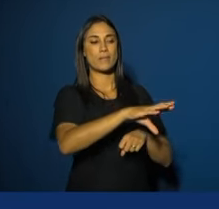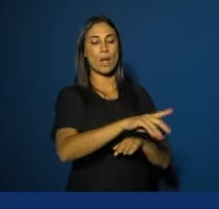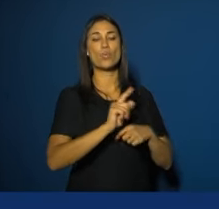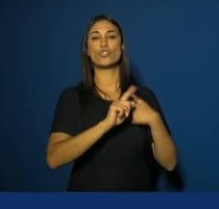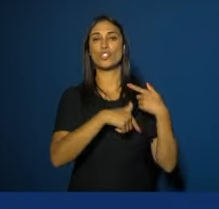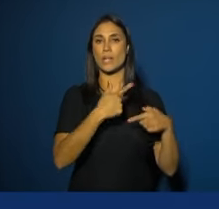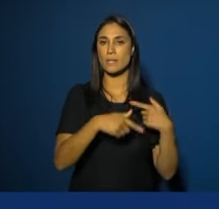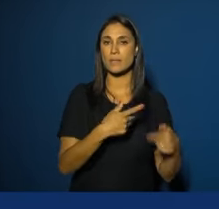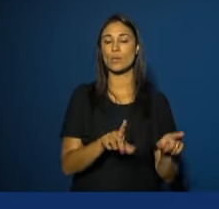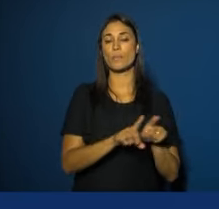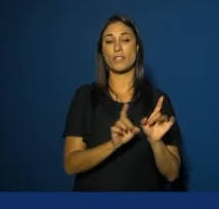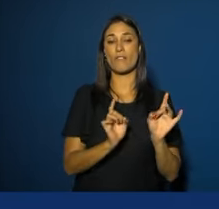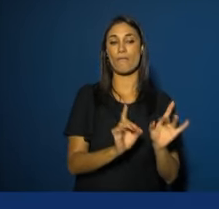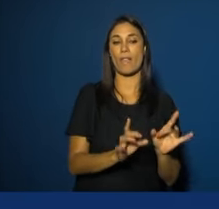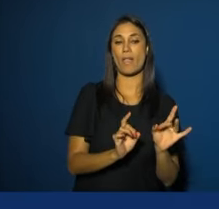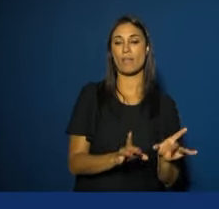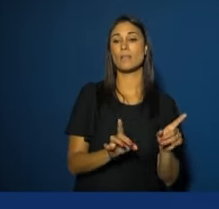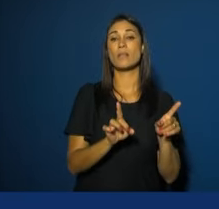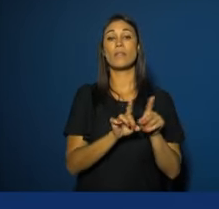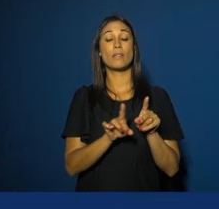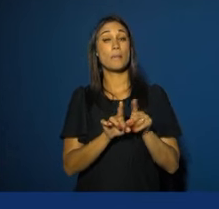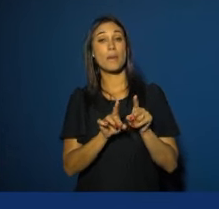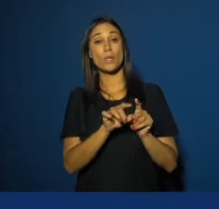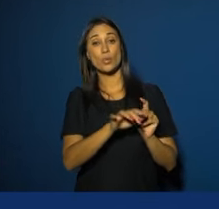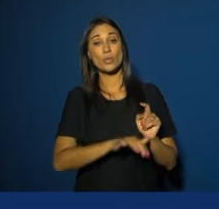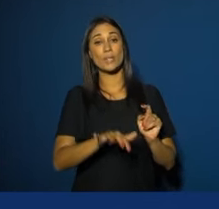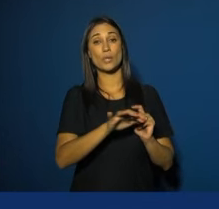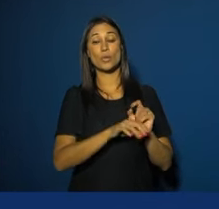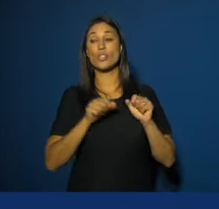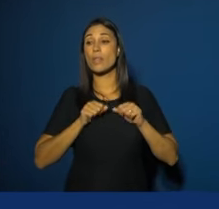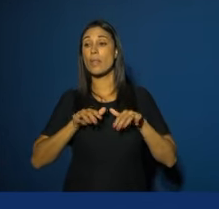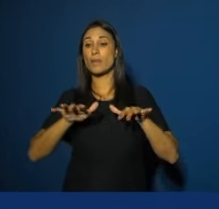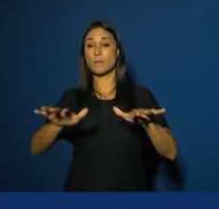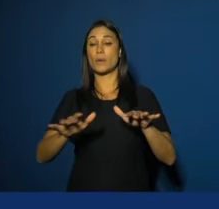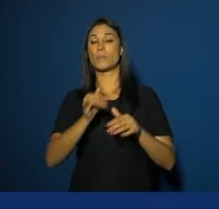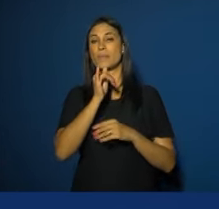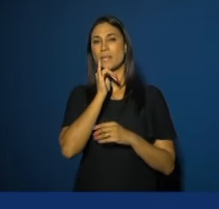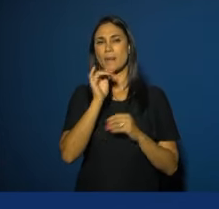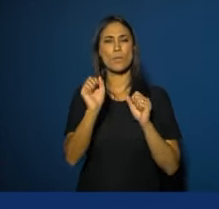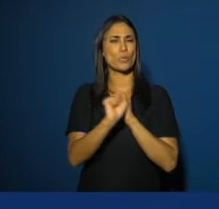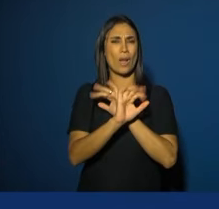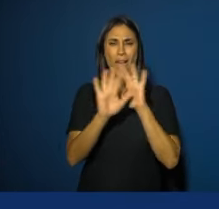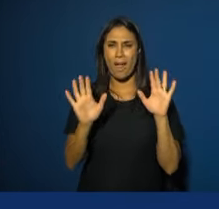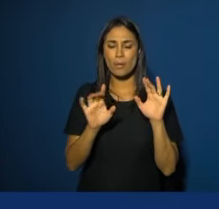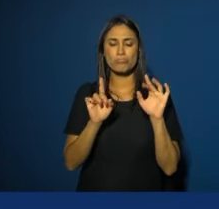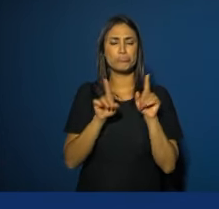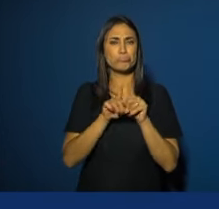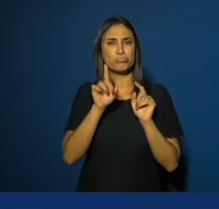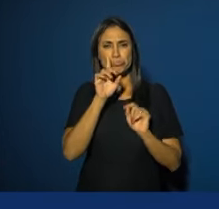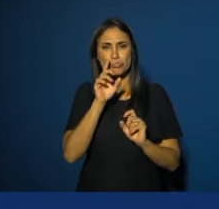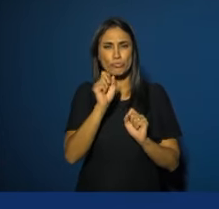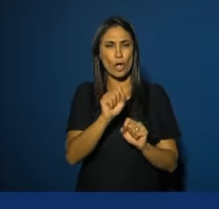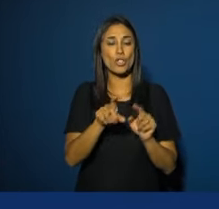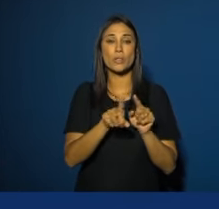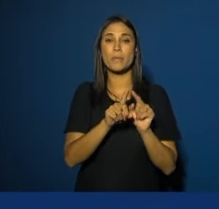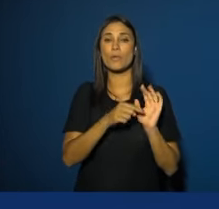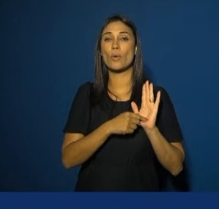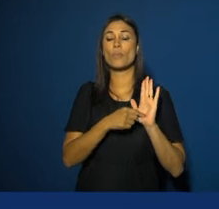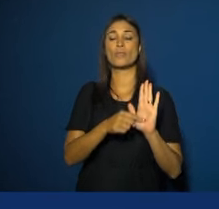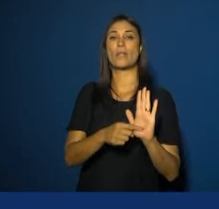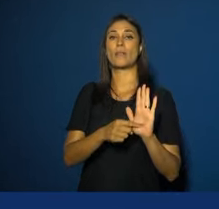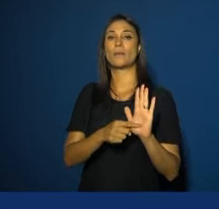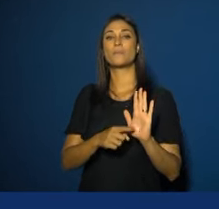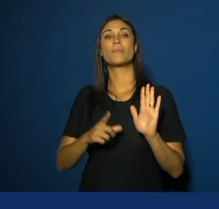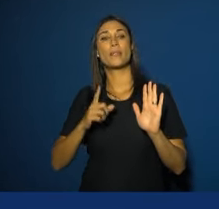no setor de comercialização e no setor de transmissão. Exemplos muito vigorosos que foram trazidos